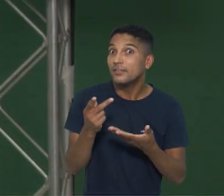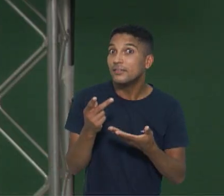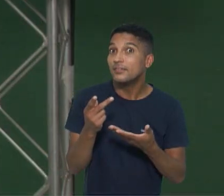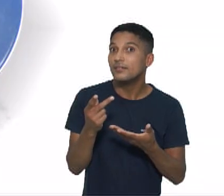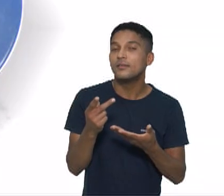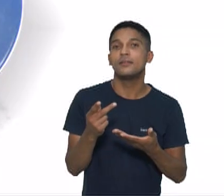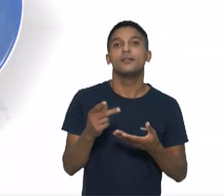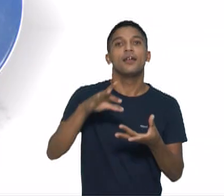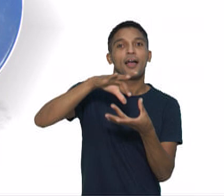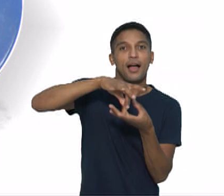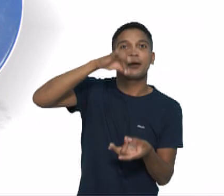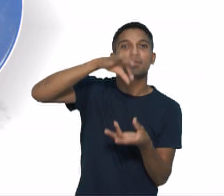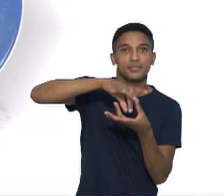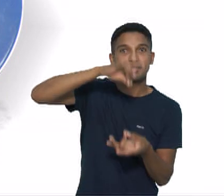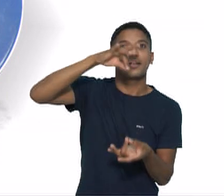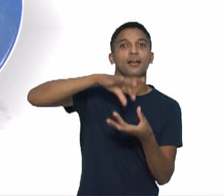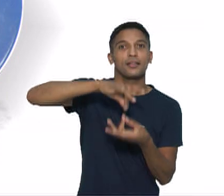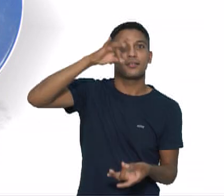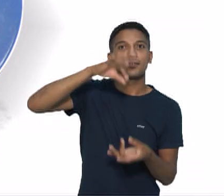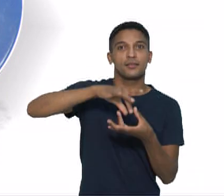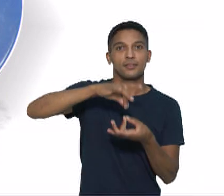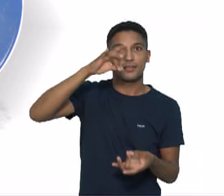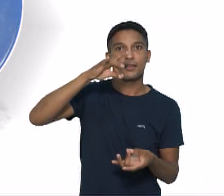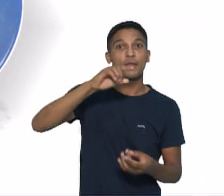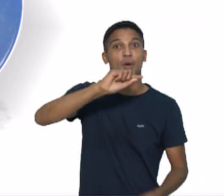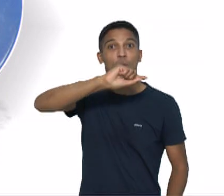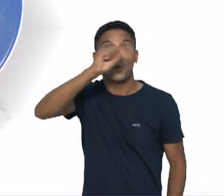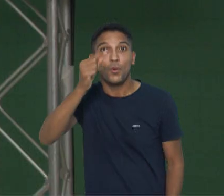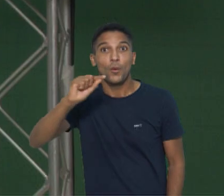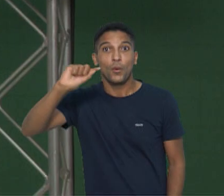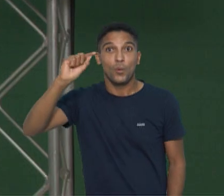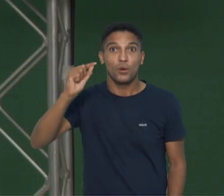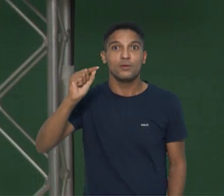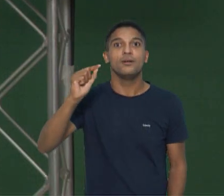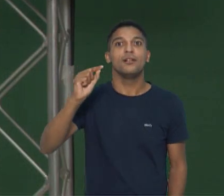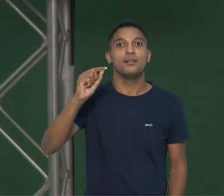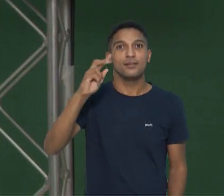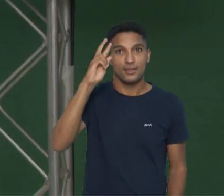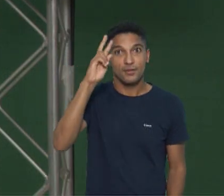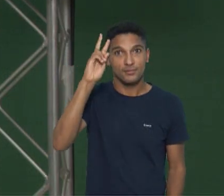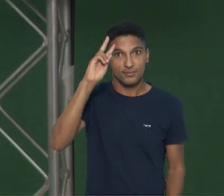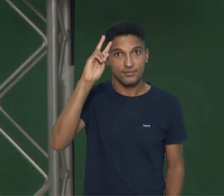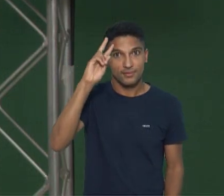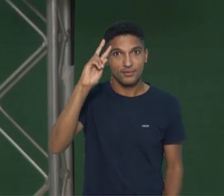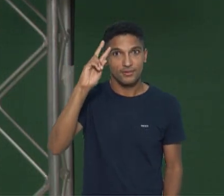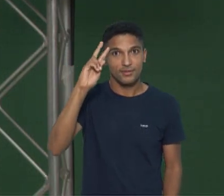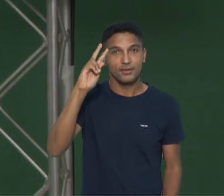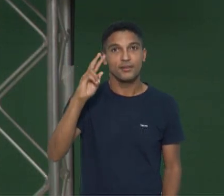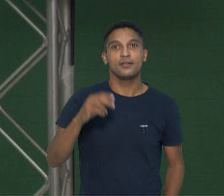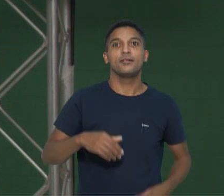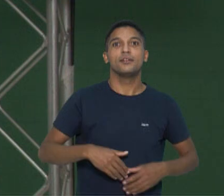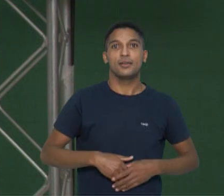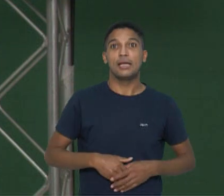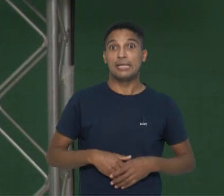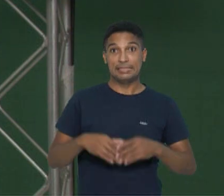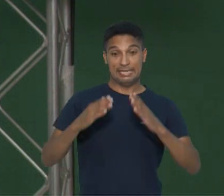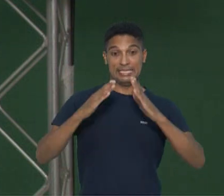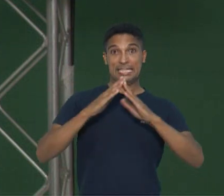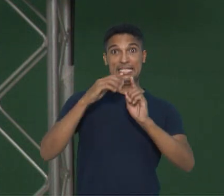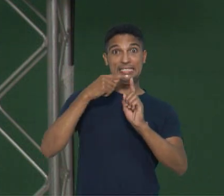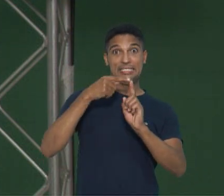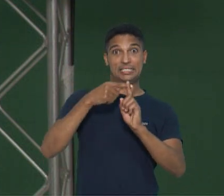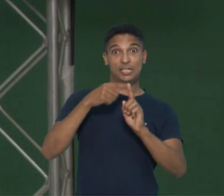desenhos abstratos, né? Lembram que nessa vertente religiosa eles não fazem figuras,